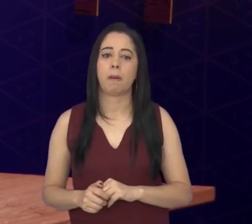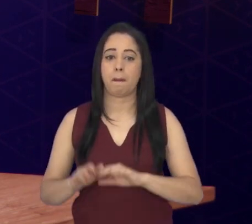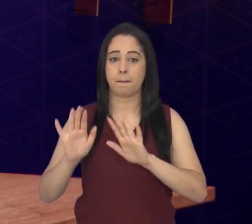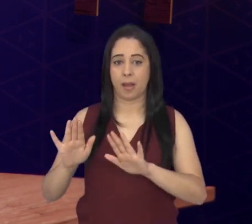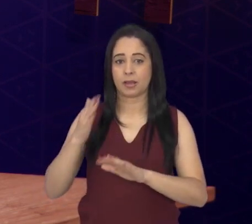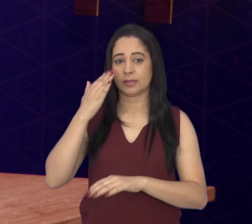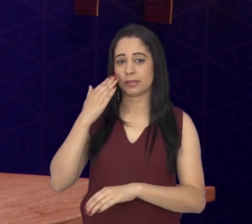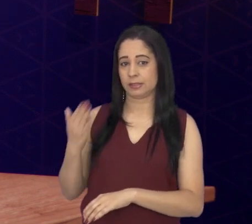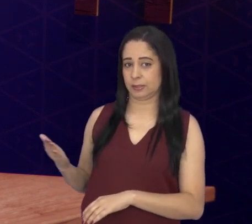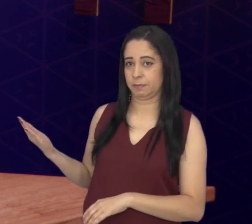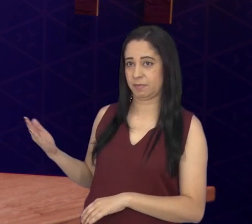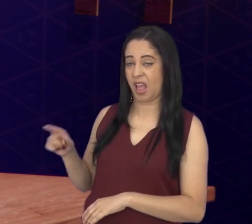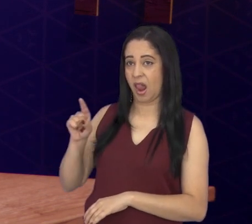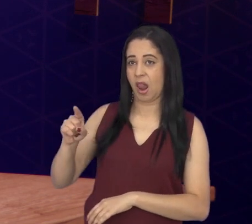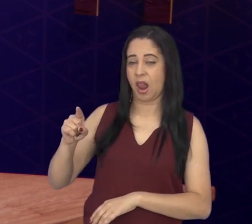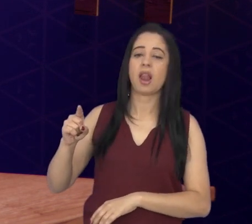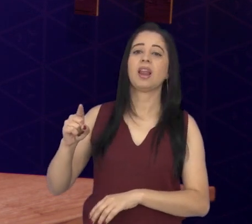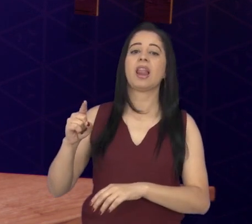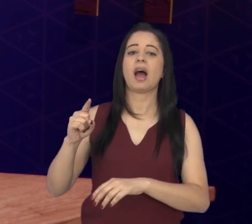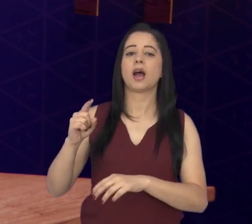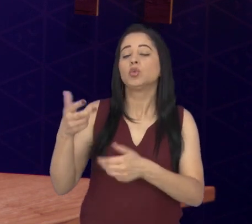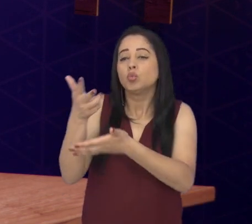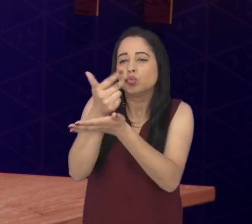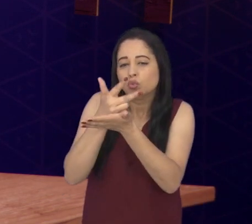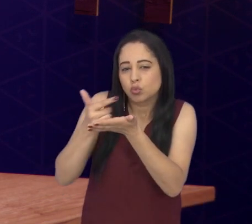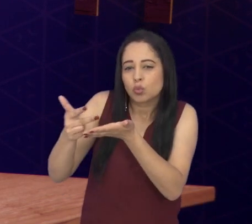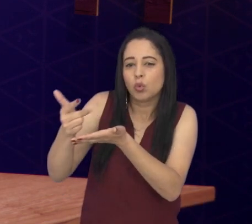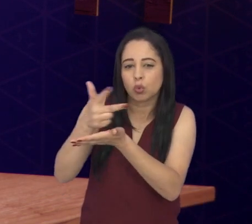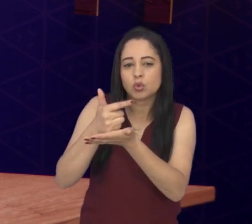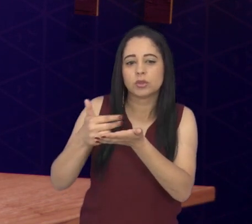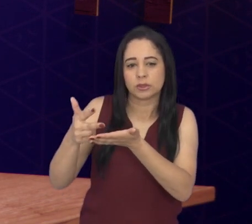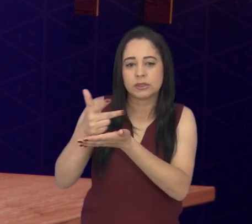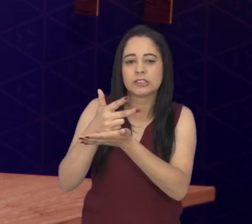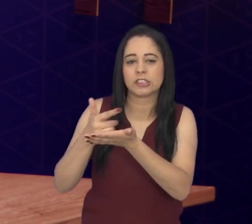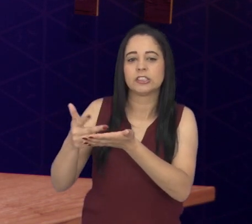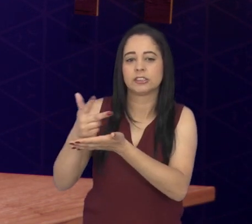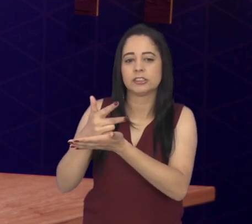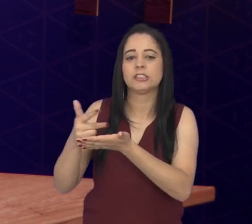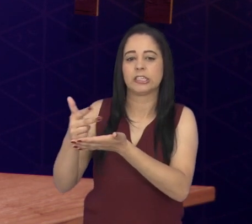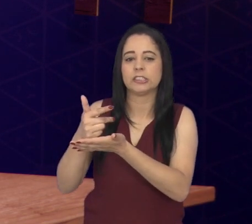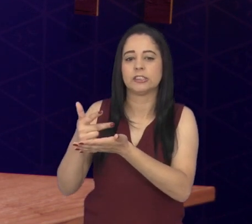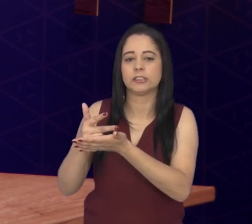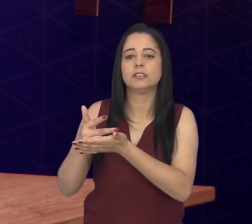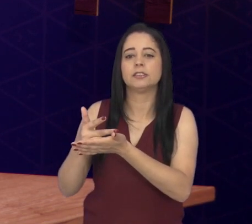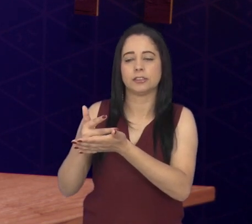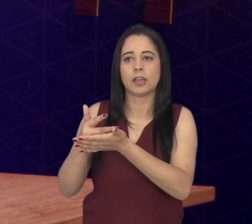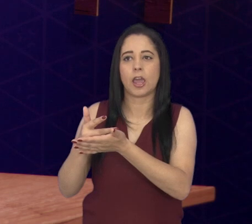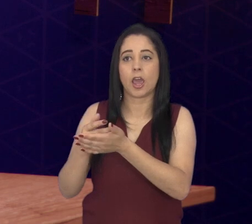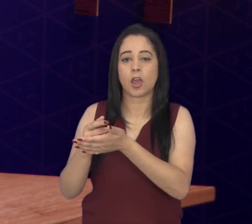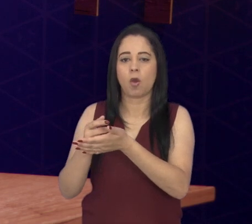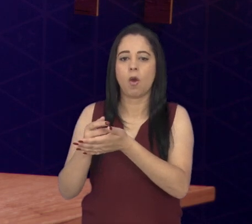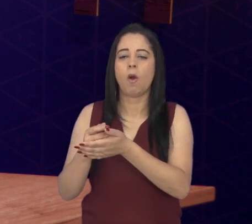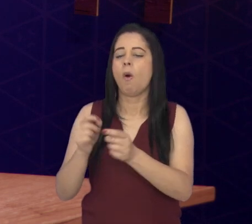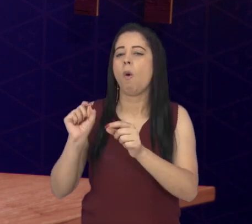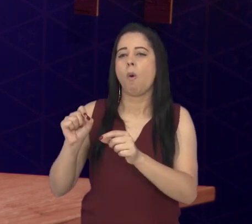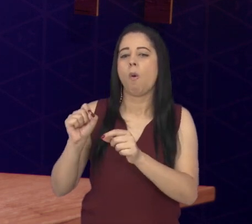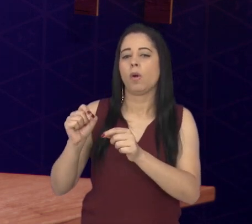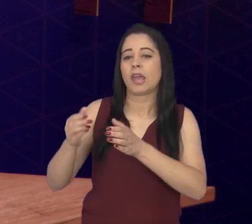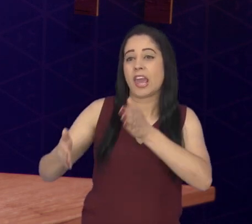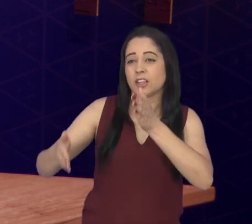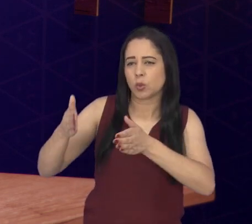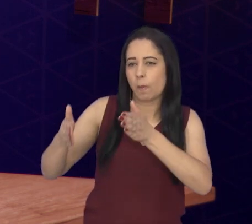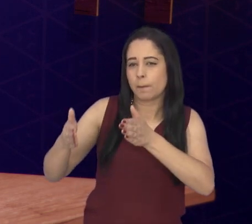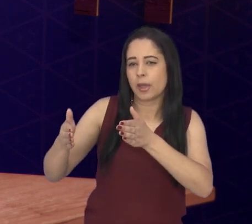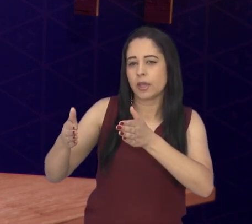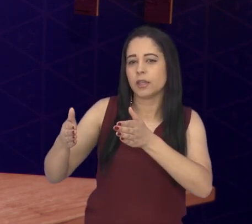lembrando, né, os quadrinhos do Pantera Negra, ele foi criado numa época